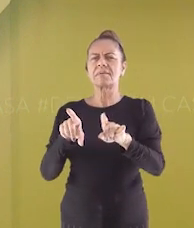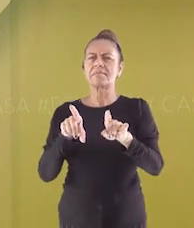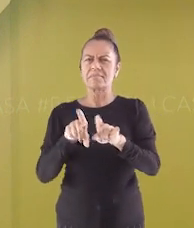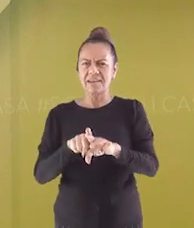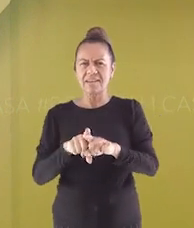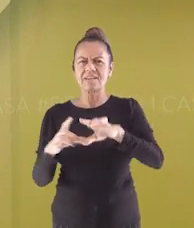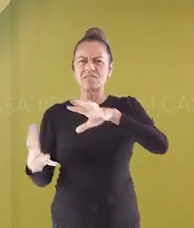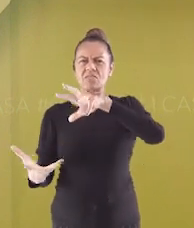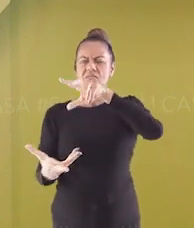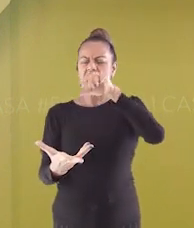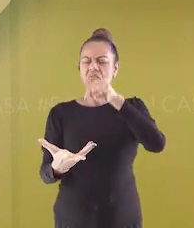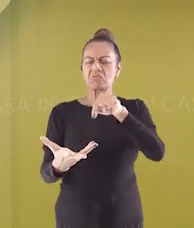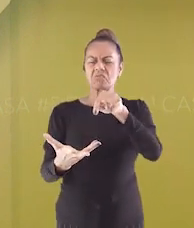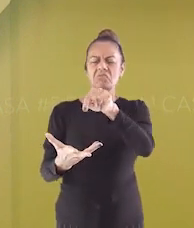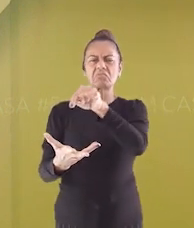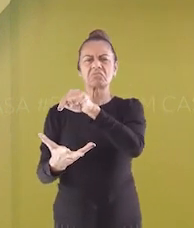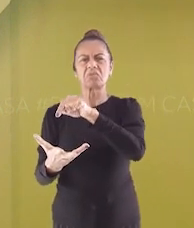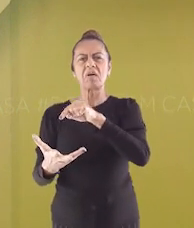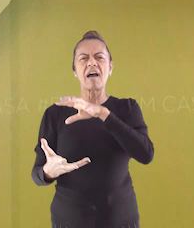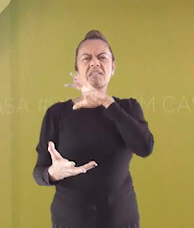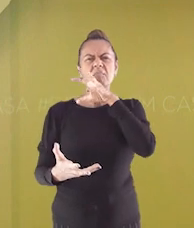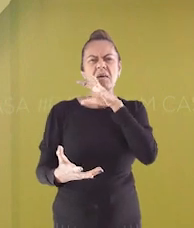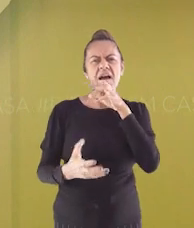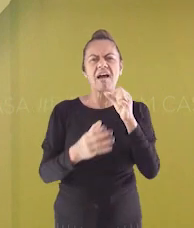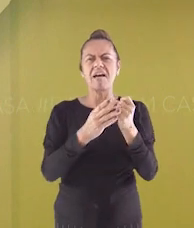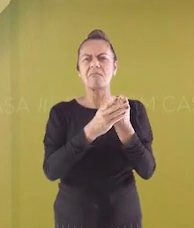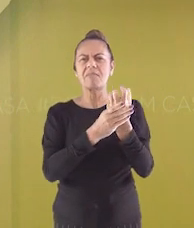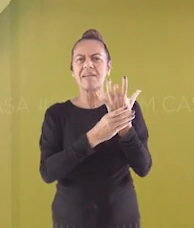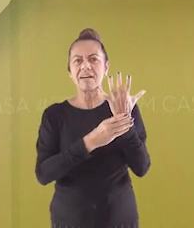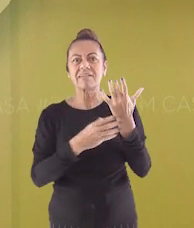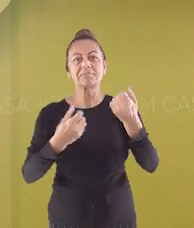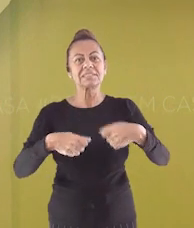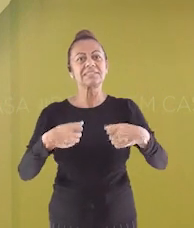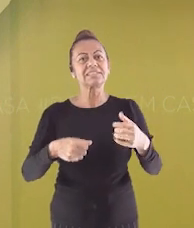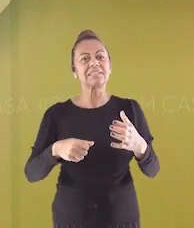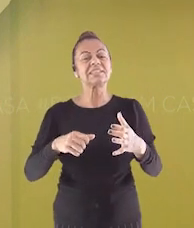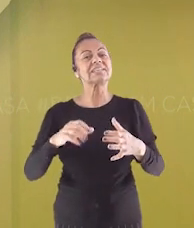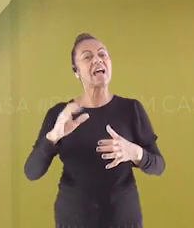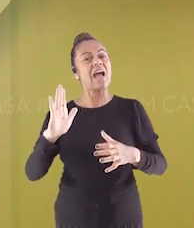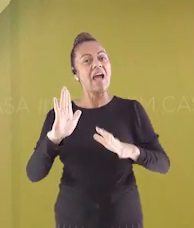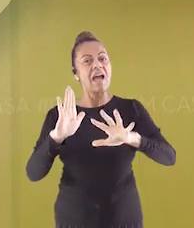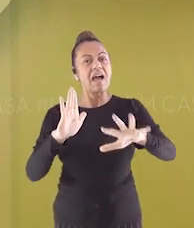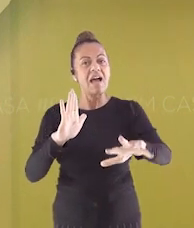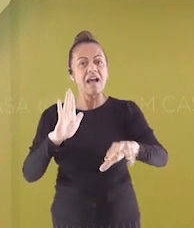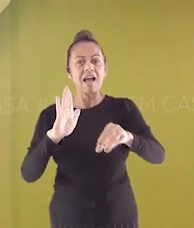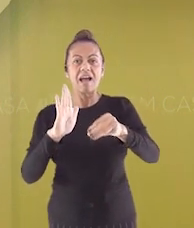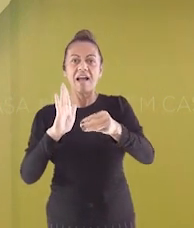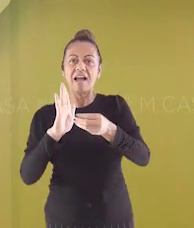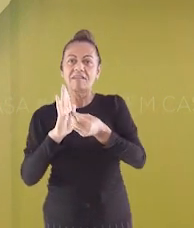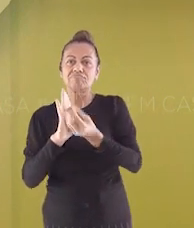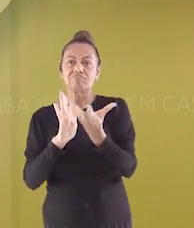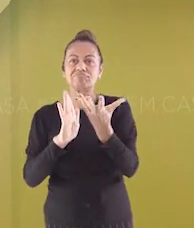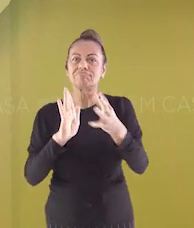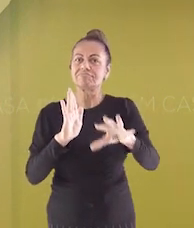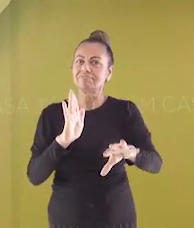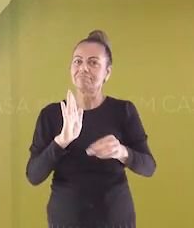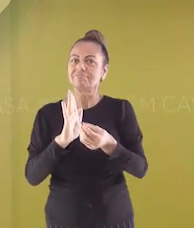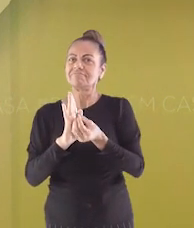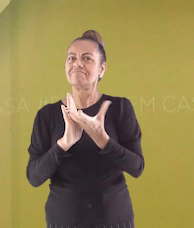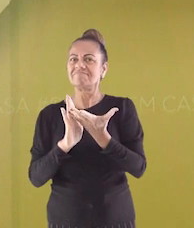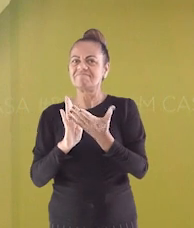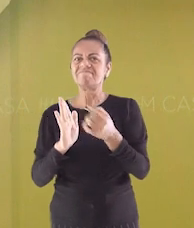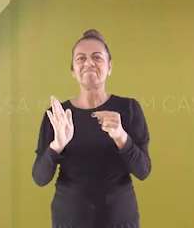vivos heterotróficos do planeta. Também existem as reações causadas pela ação do